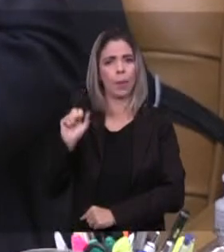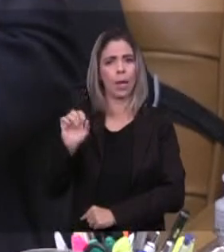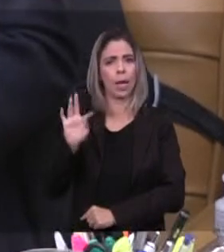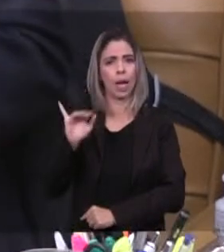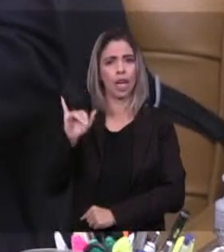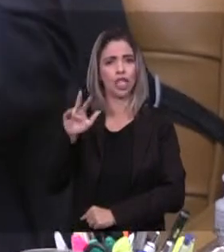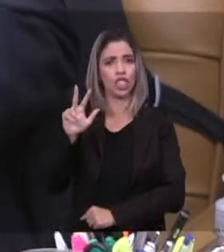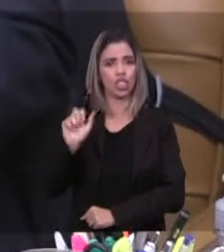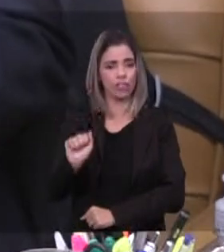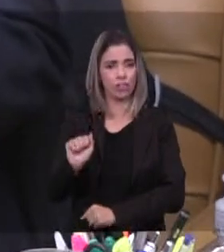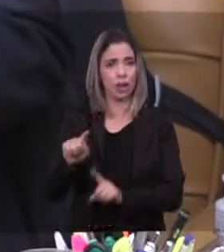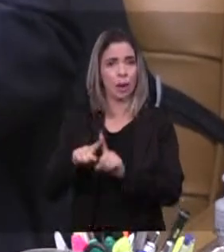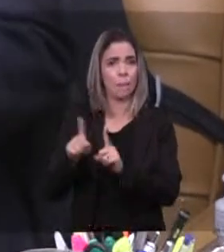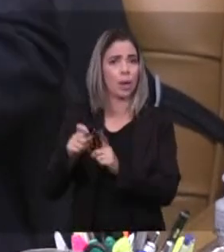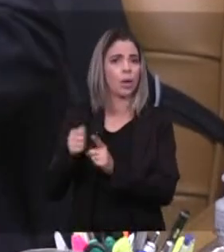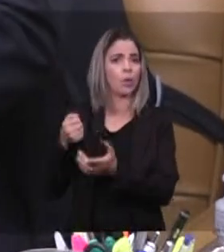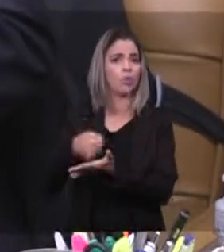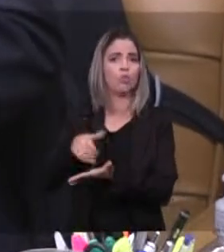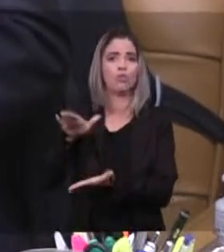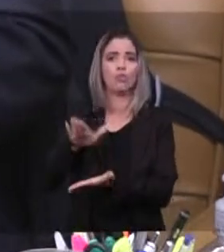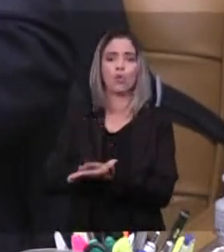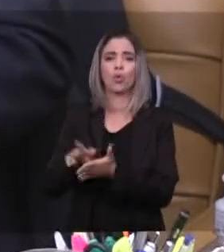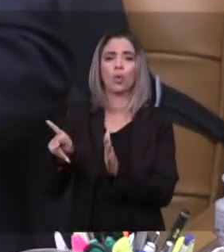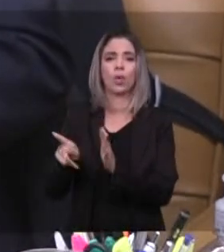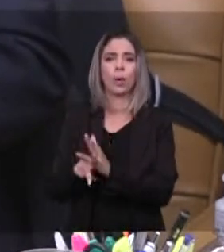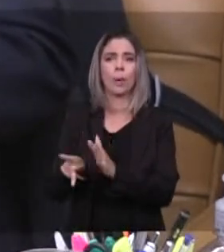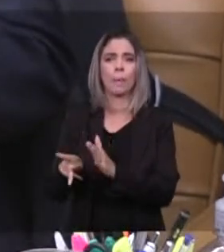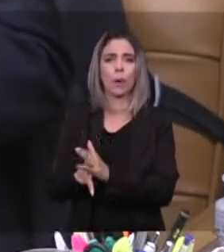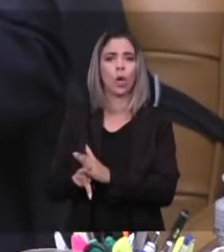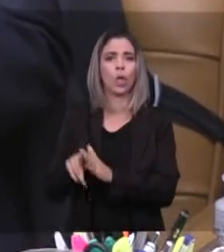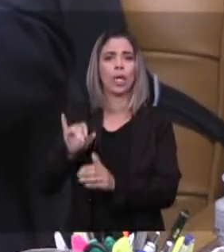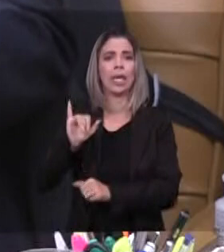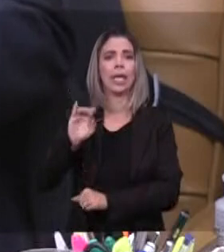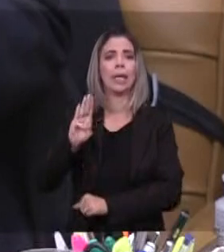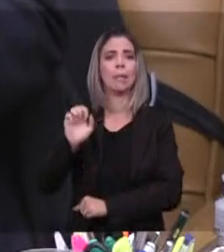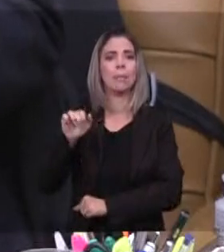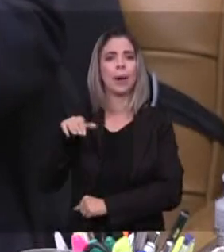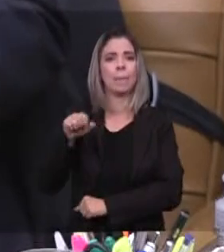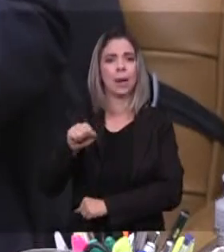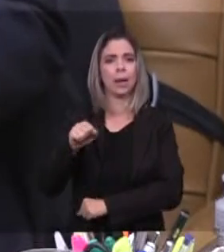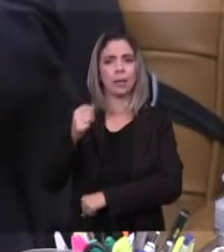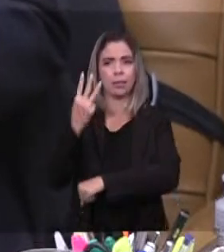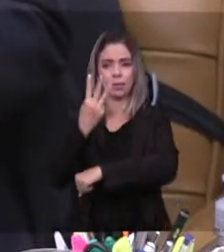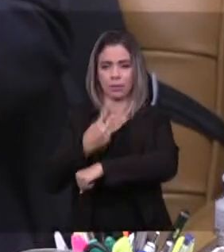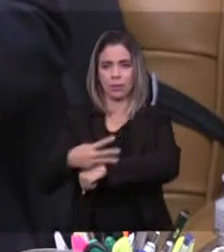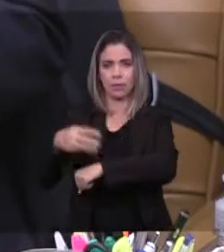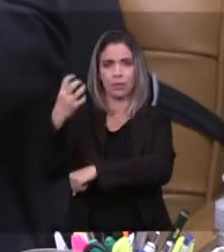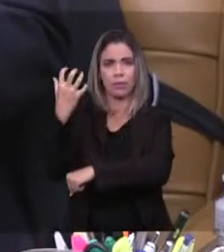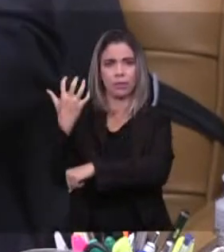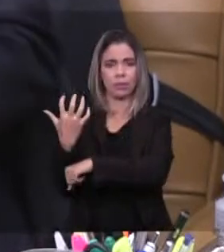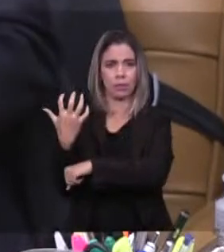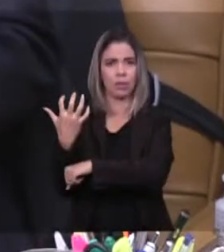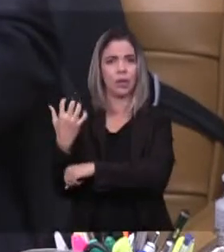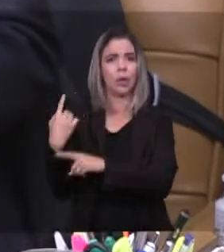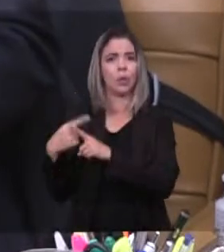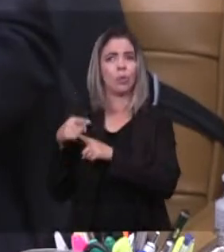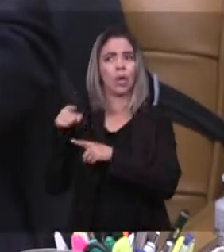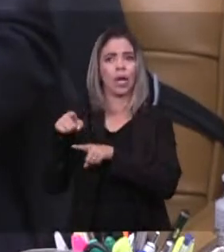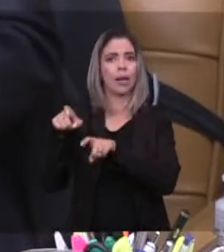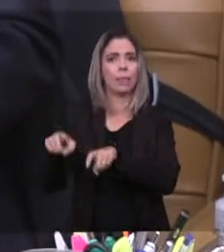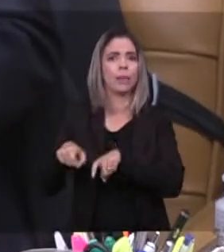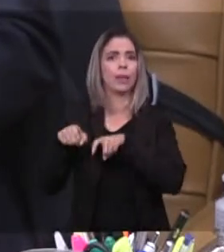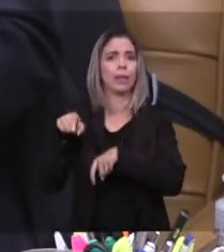pelo IBAMA, uma multa de 100 milhões de reais por estarem ali exercendo